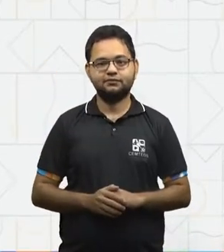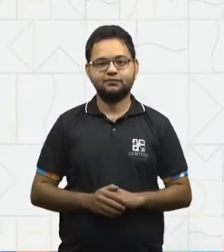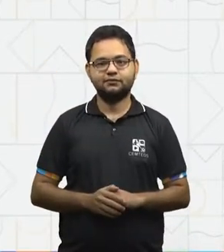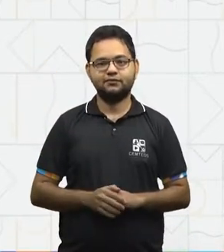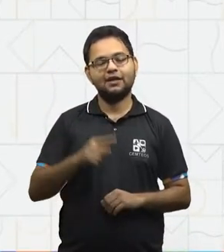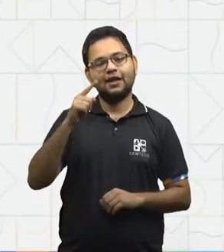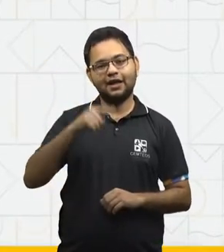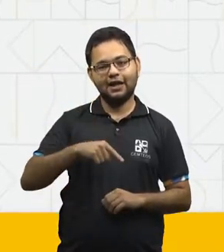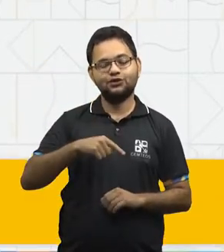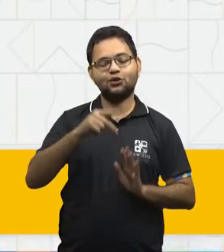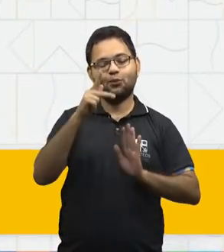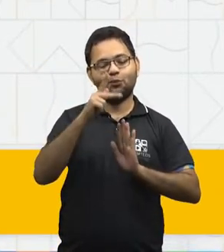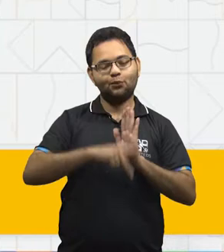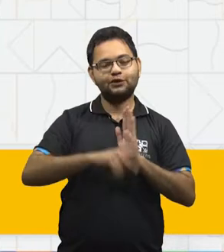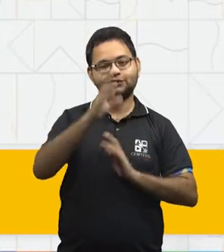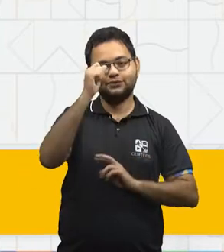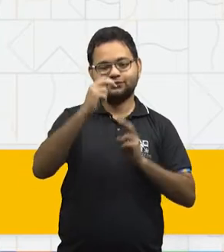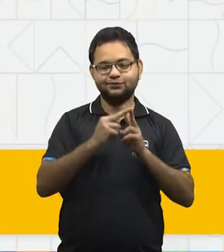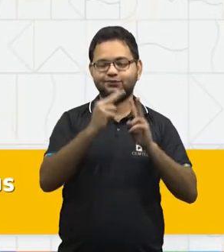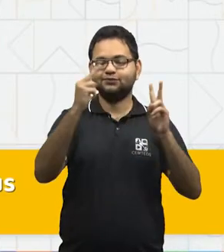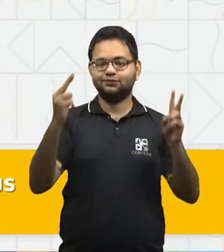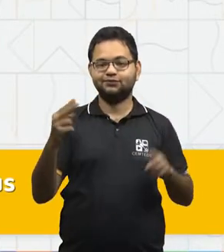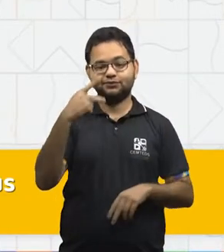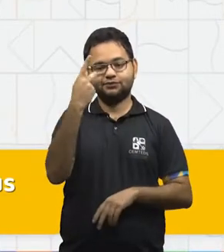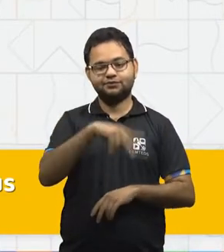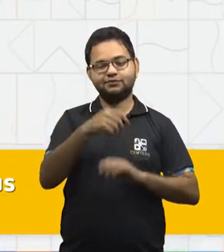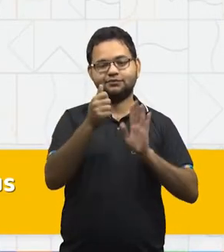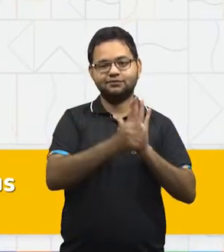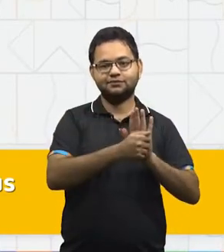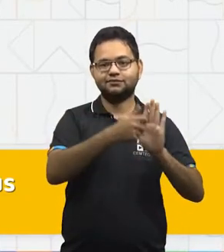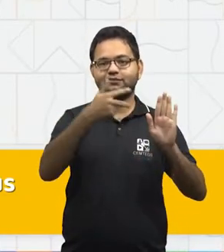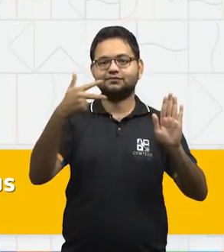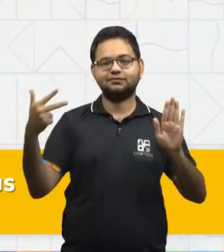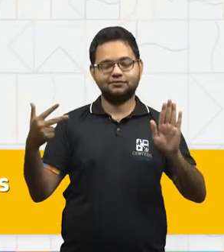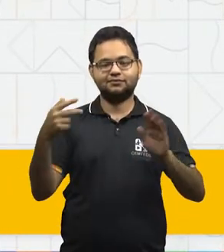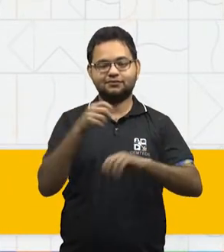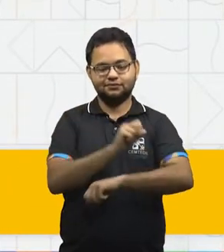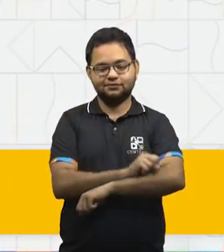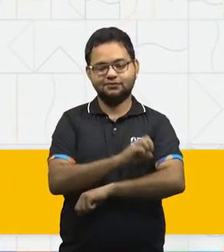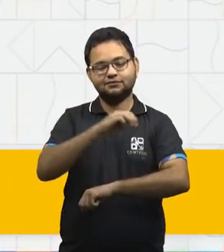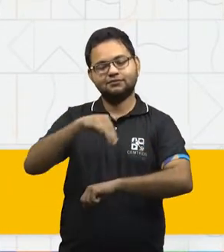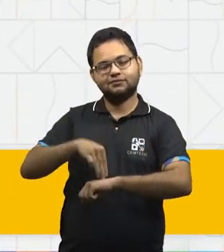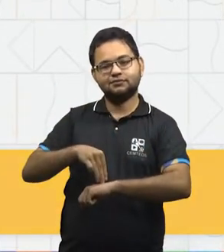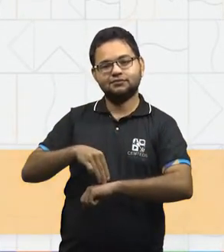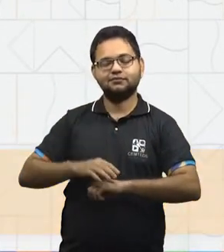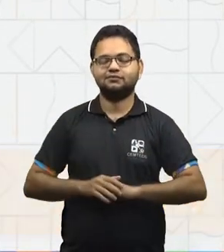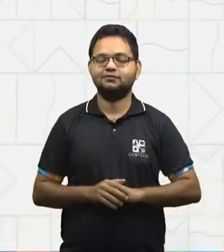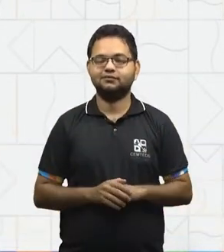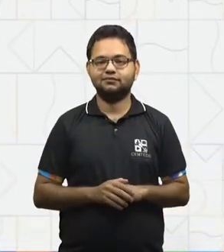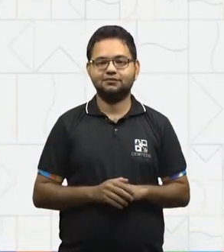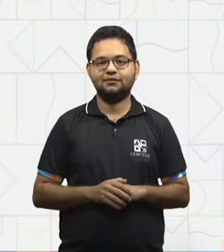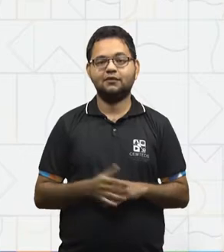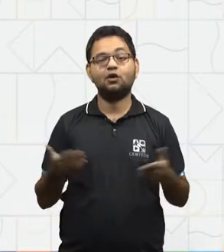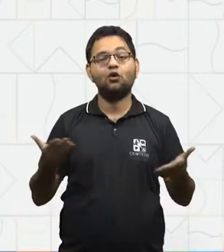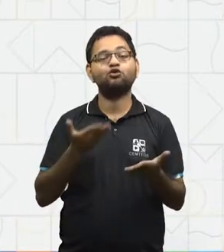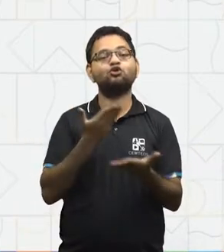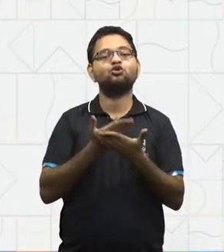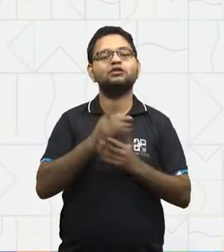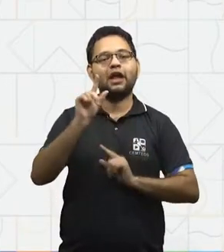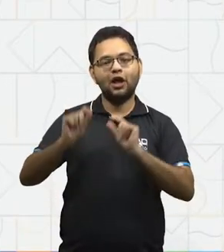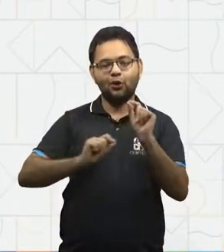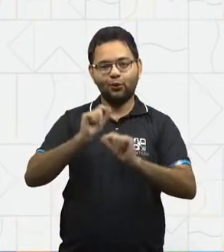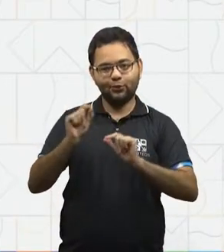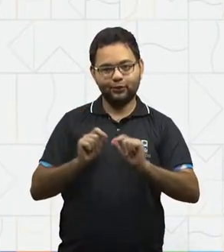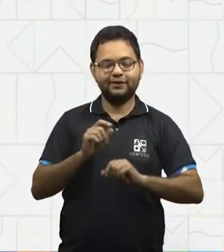E este é o projeto Aprender Além da Escola do Centro de Mídias e Tecnologias Educacionais da CEMED. Hoje